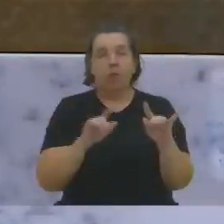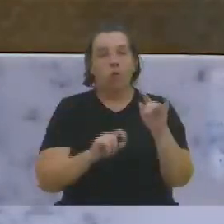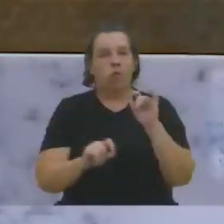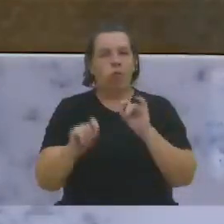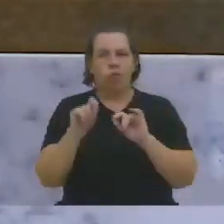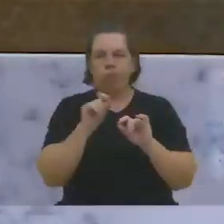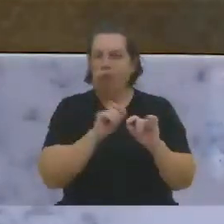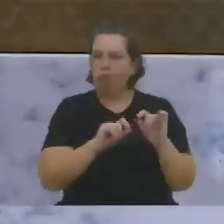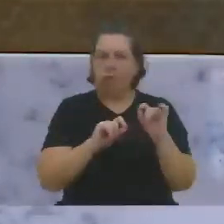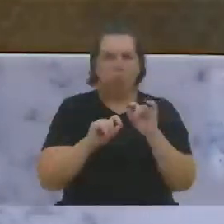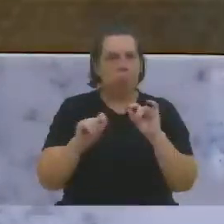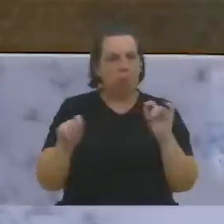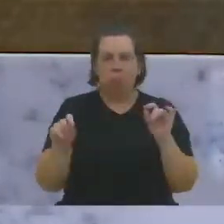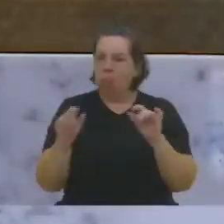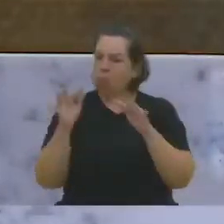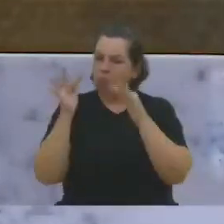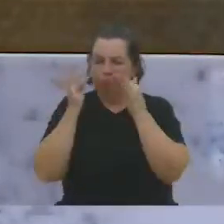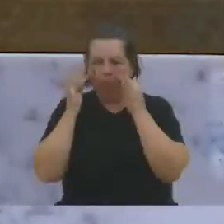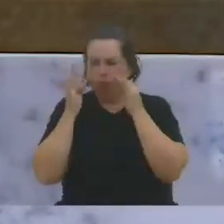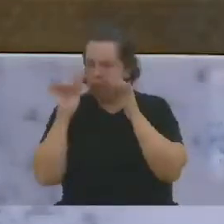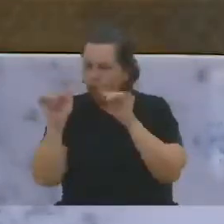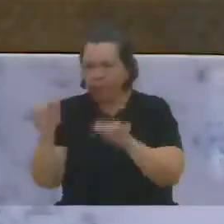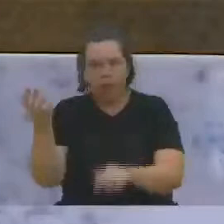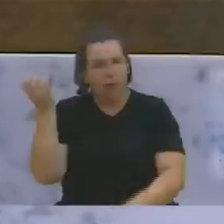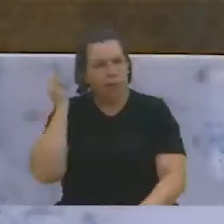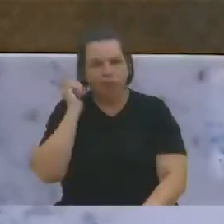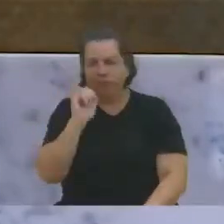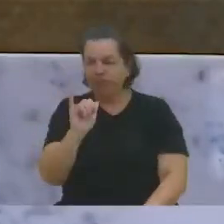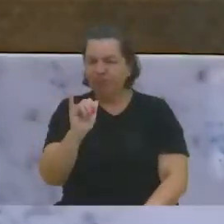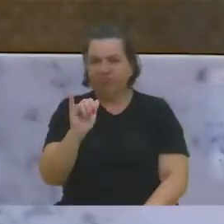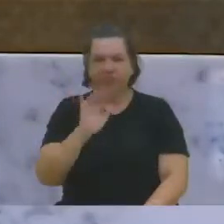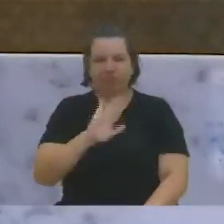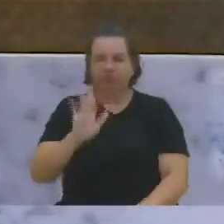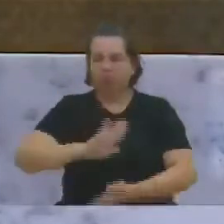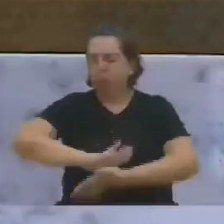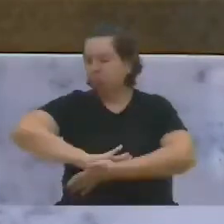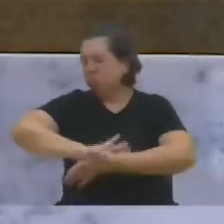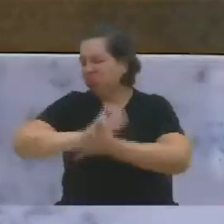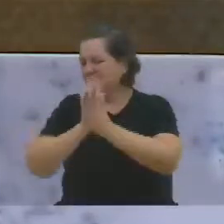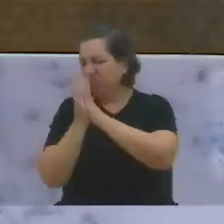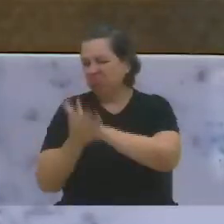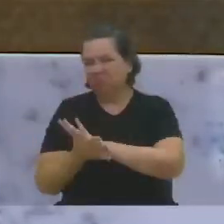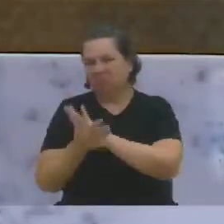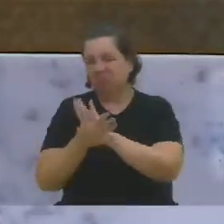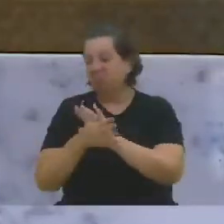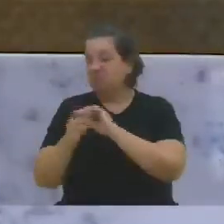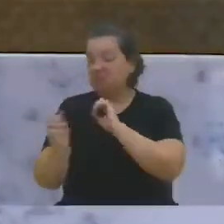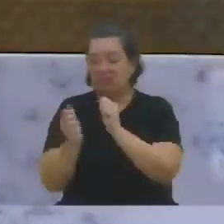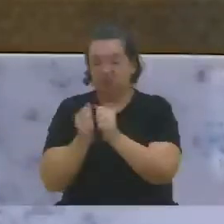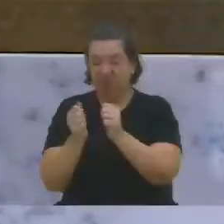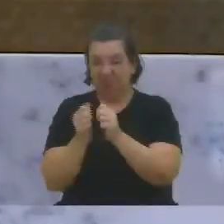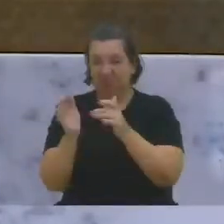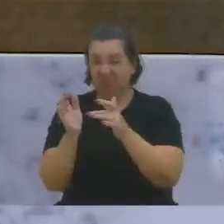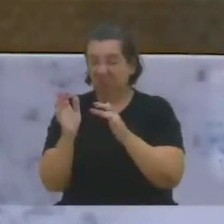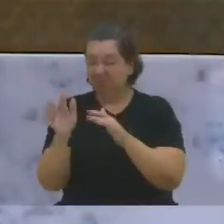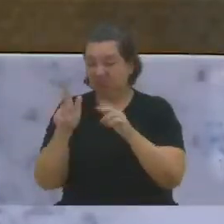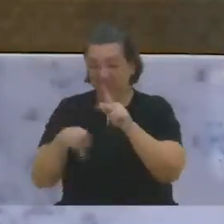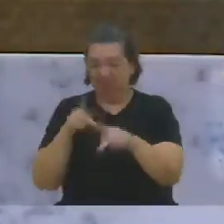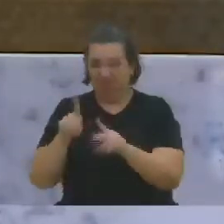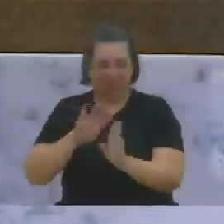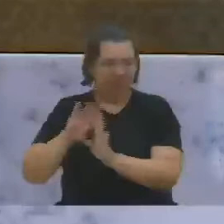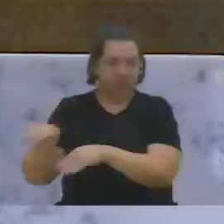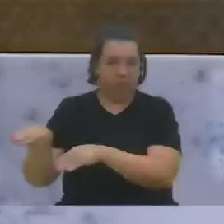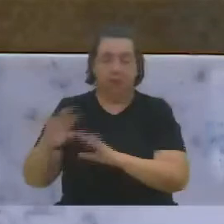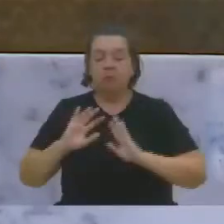não der ouvidos a esse profeta será eliminado do meio do povo. E todos